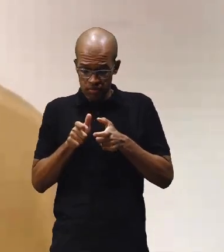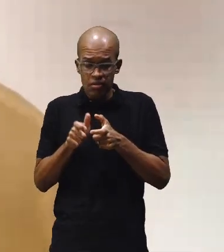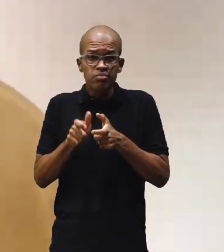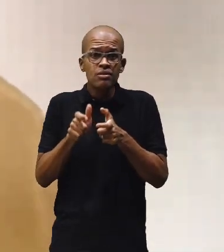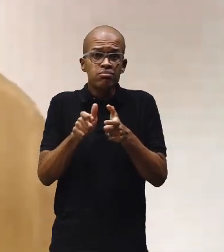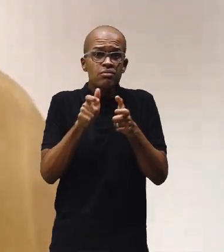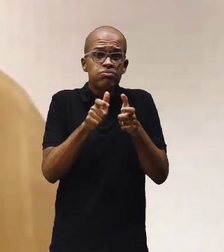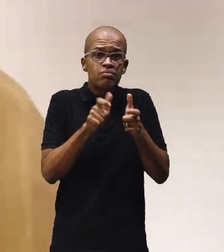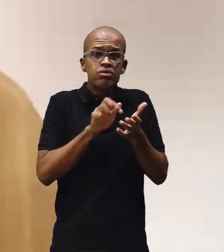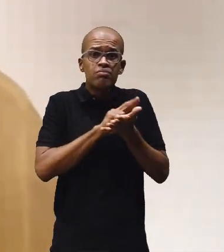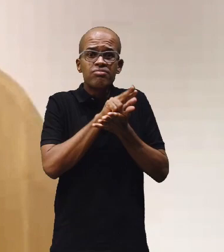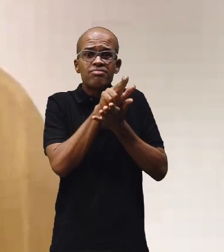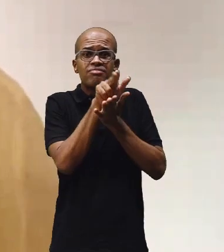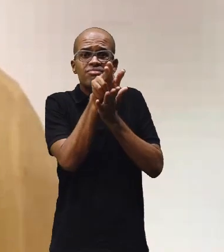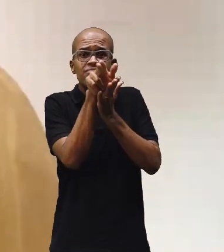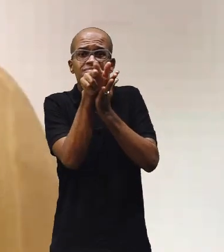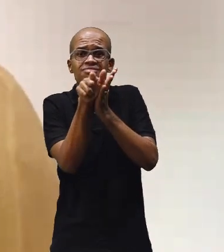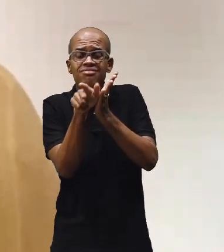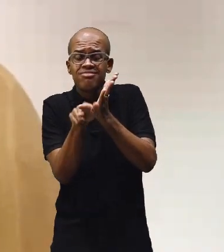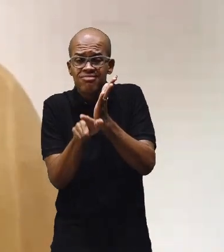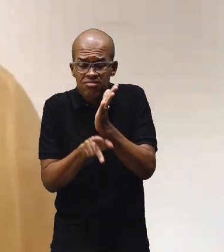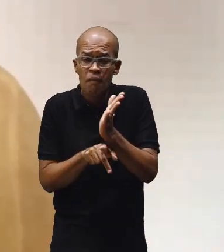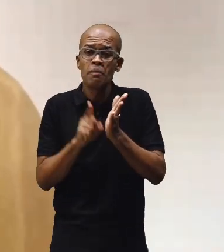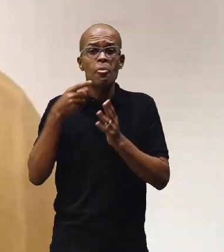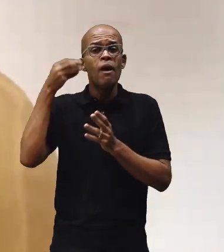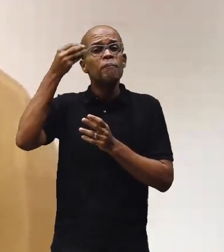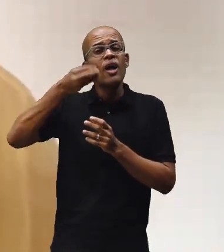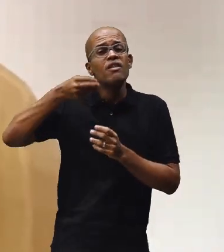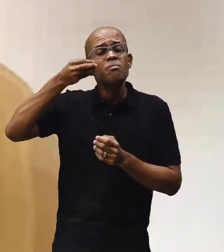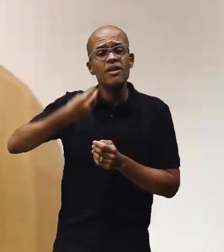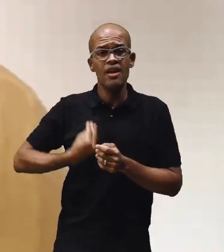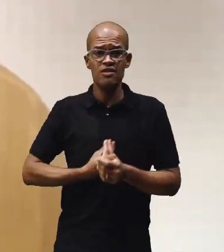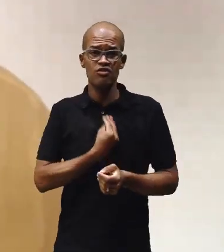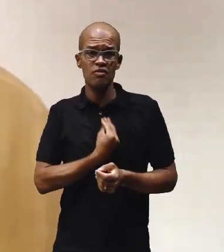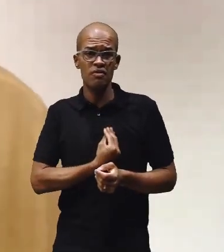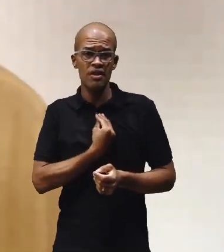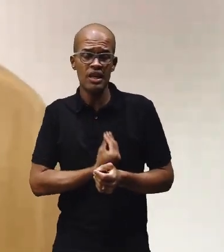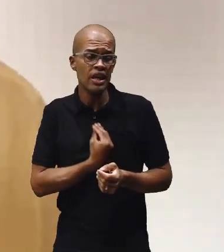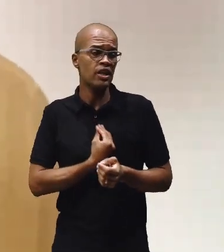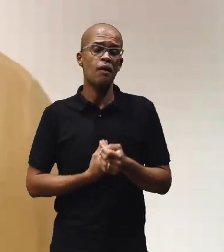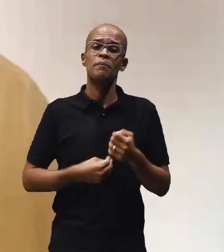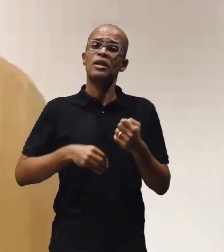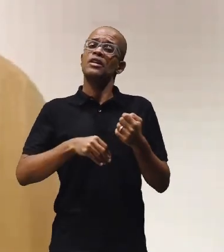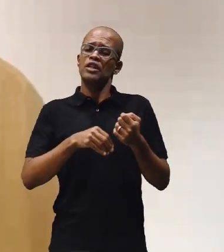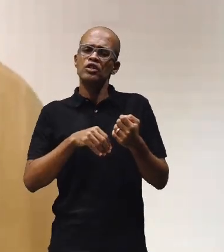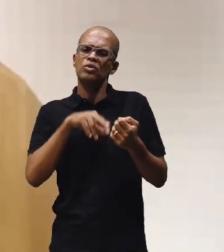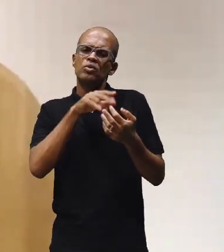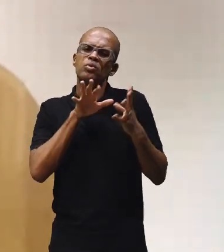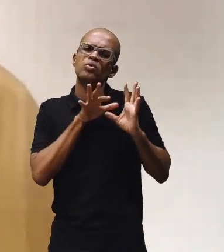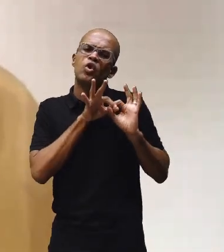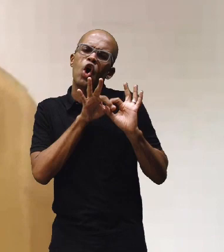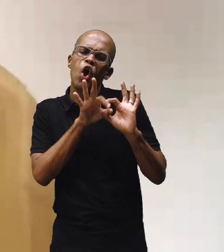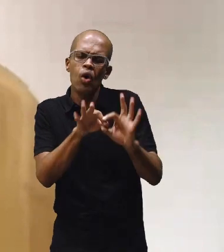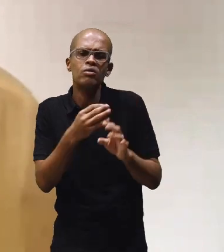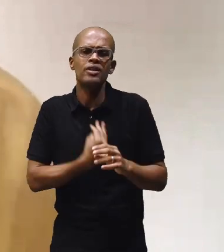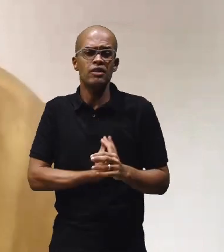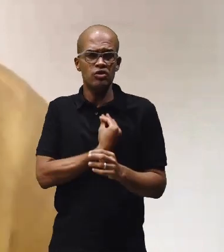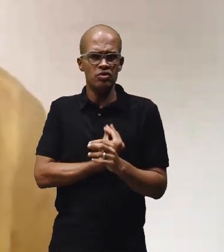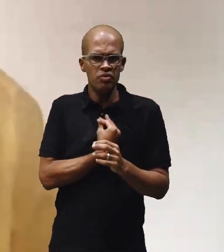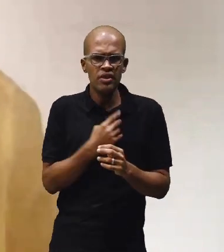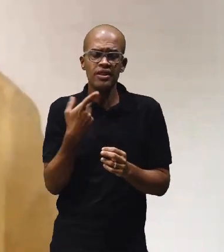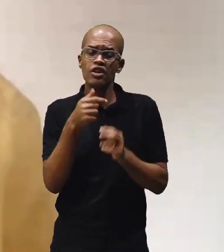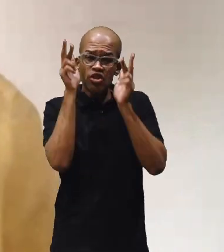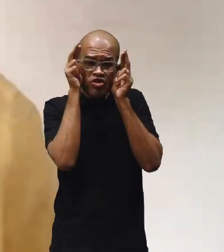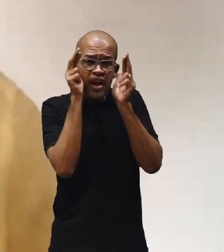aí entra a multiplicidade das experiências de vida, dos contextos de vida. A gente respeita